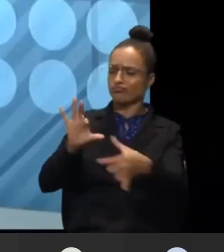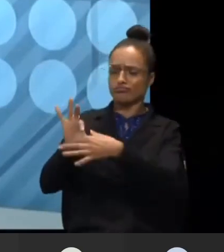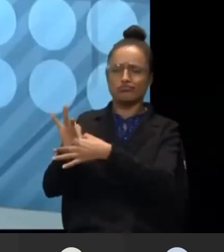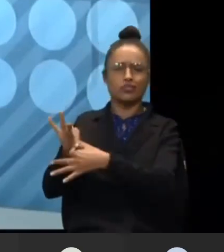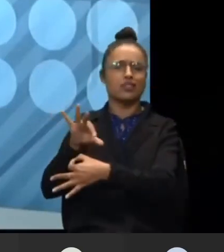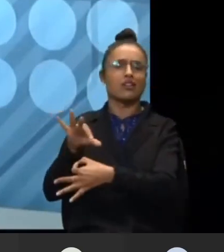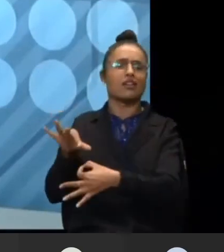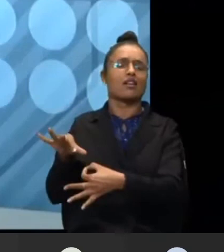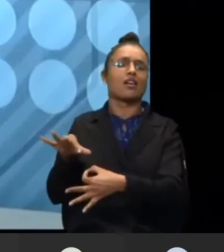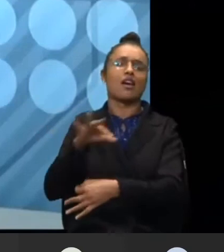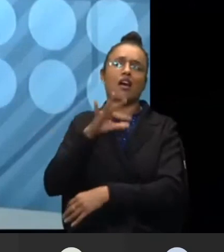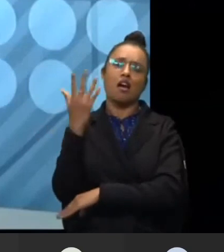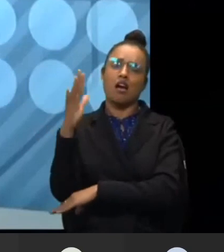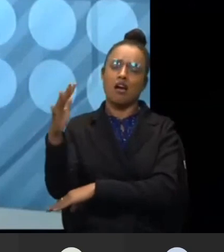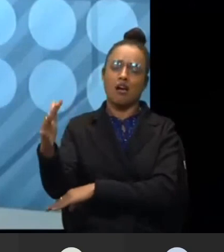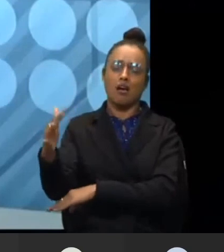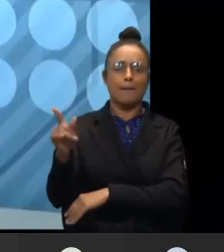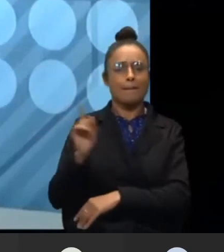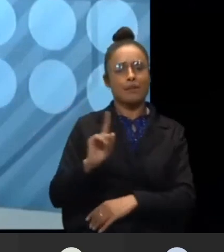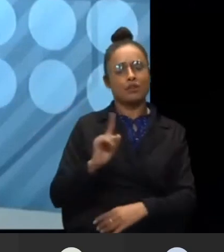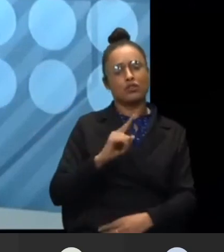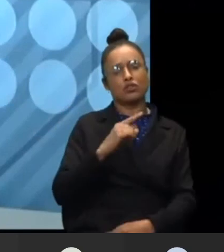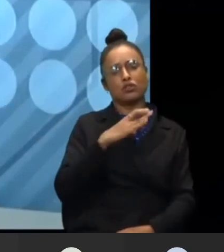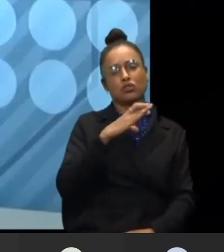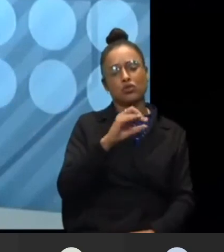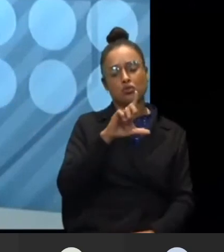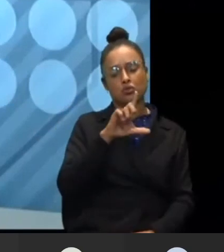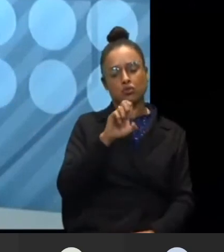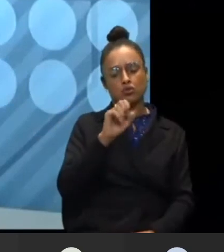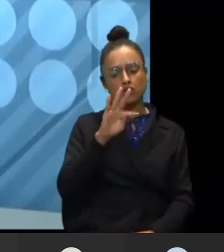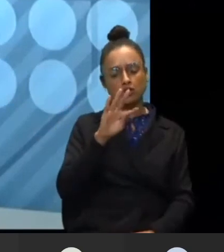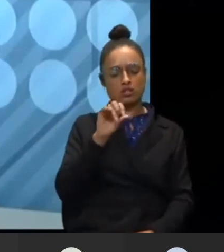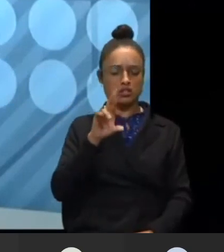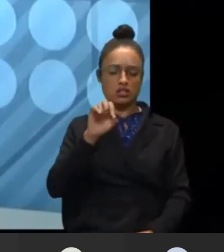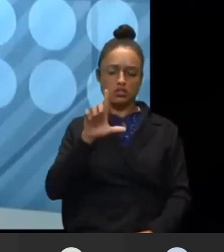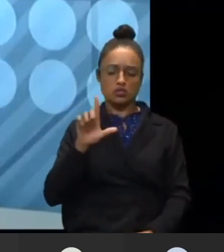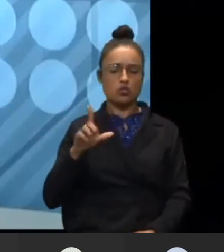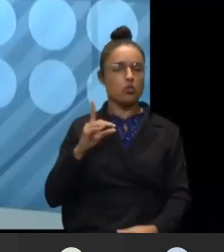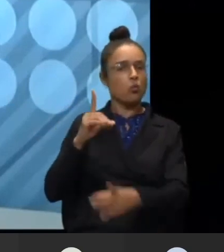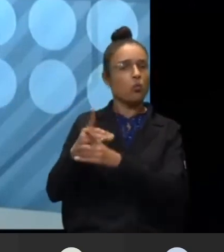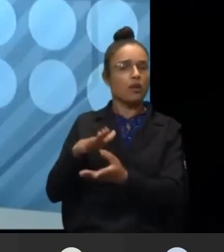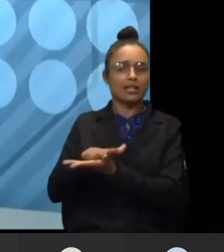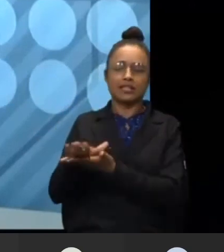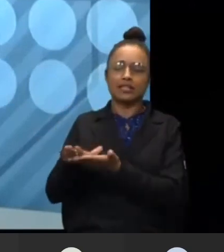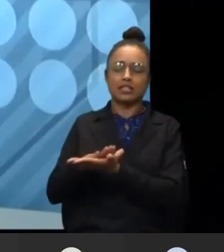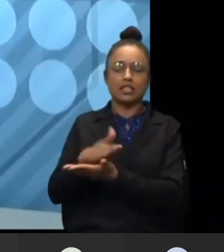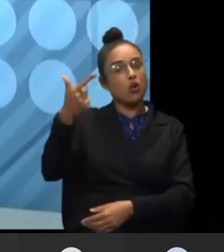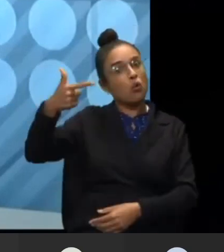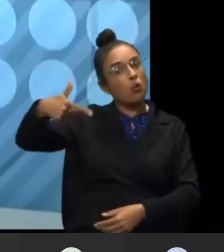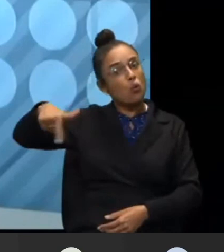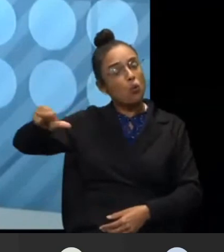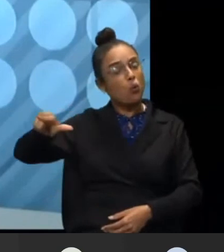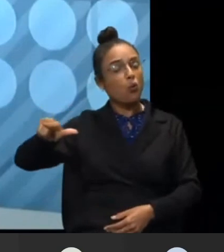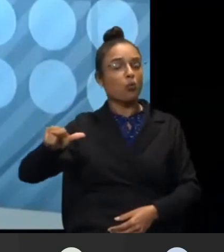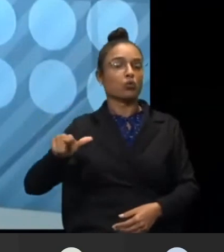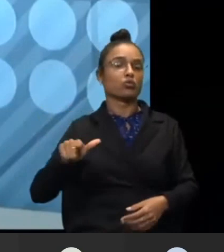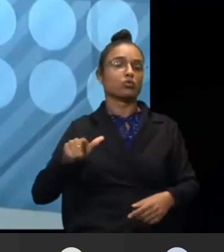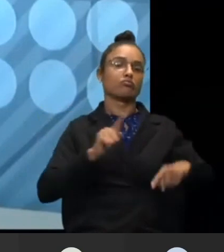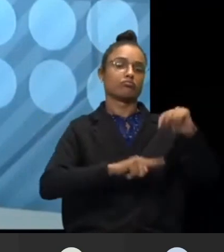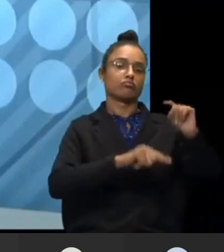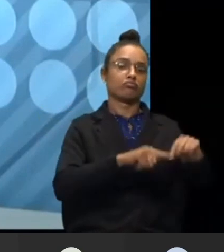Outros fitoesteróis encontram-se em vegetal, mas não o colesterol. O colesterol não é encontrado em vegetais. Então, matriz